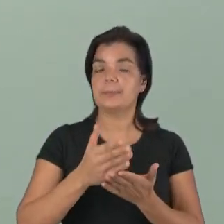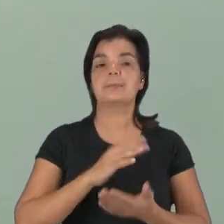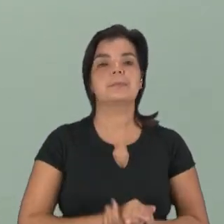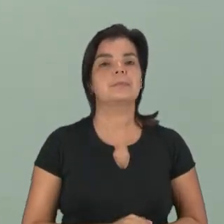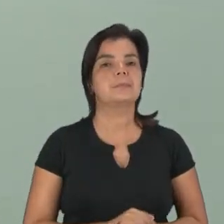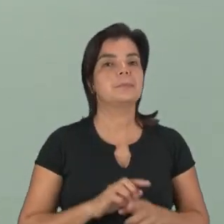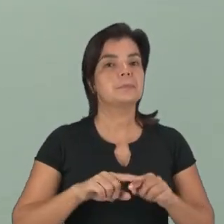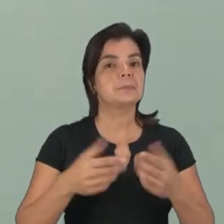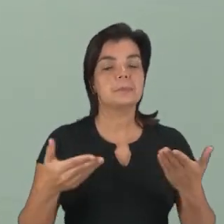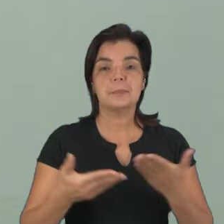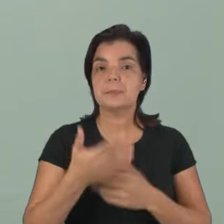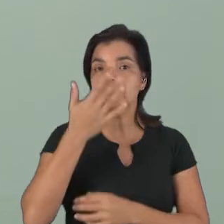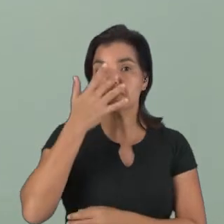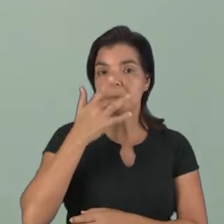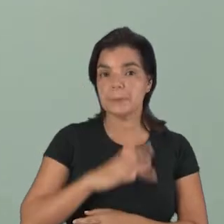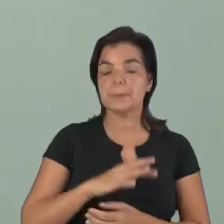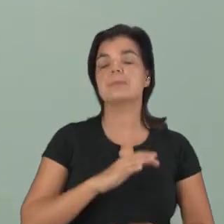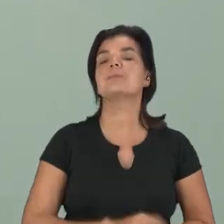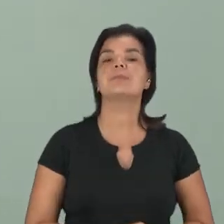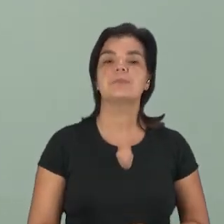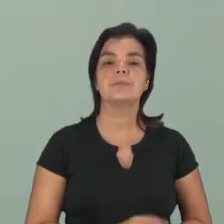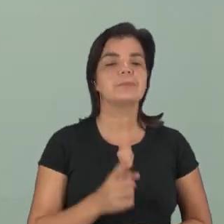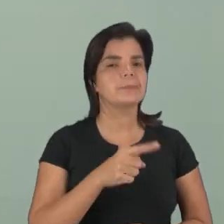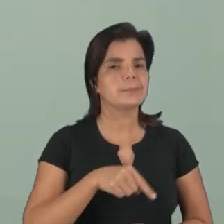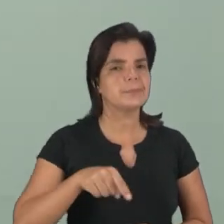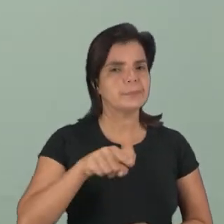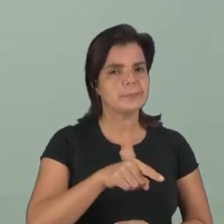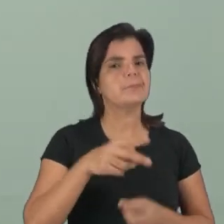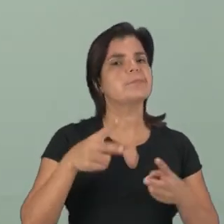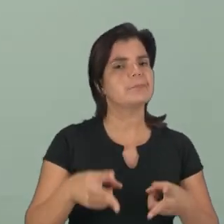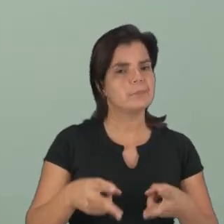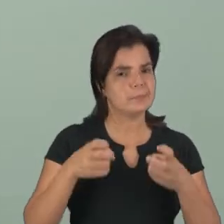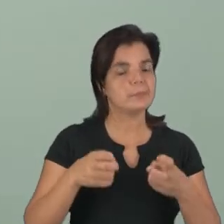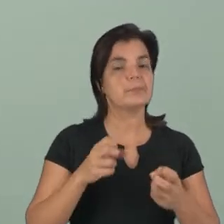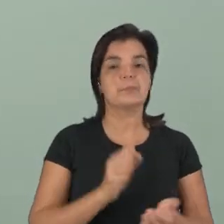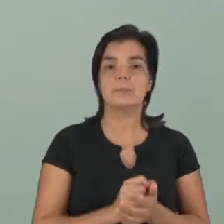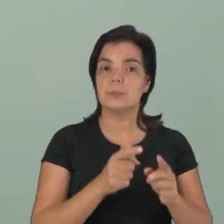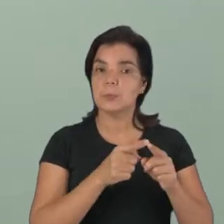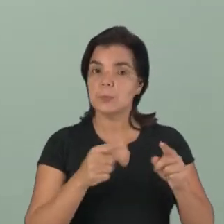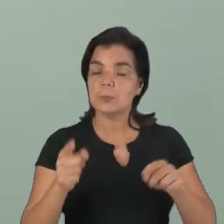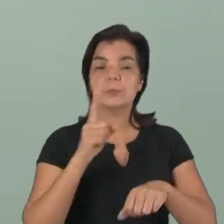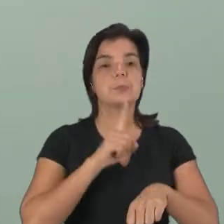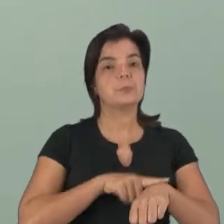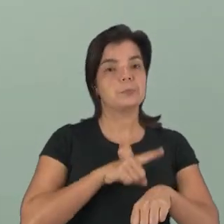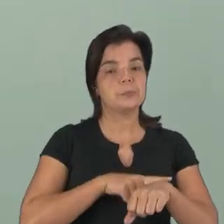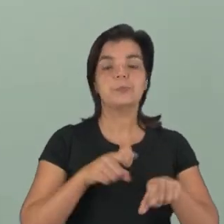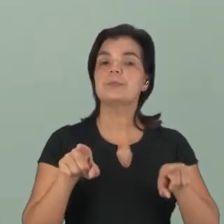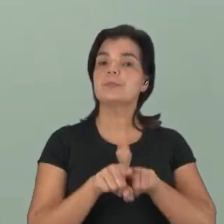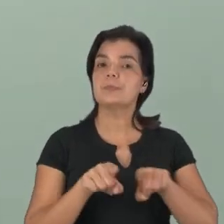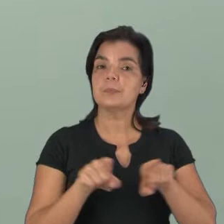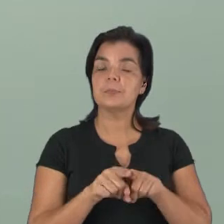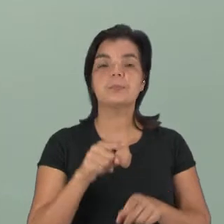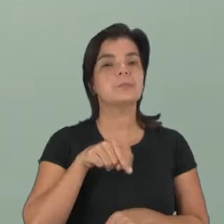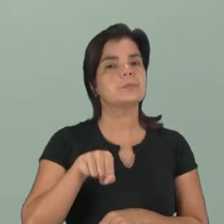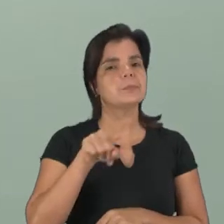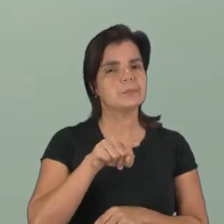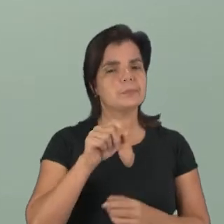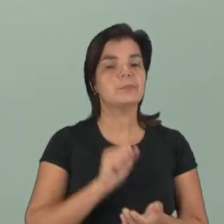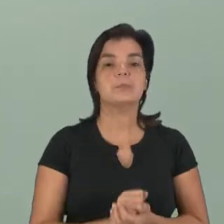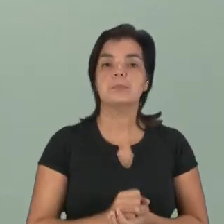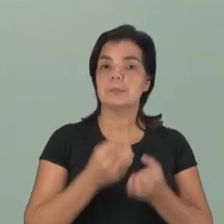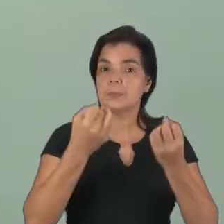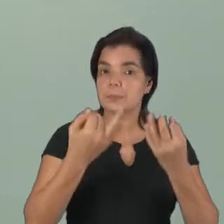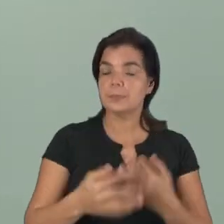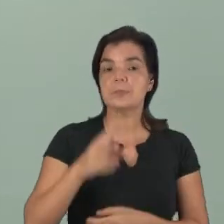raiz agora crianças para que vocês percebam essa passagem do tempo também eu vou